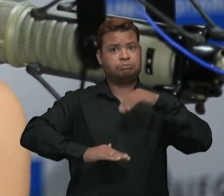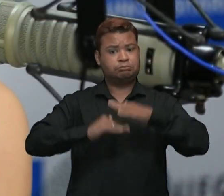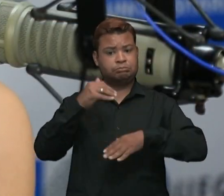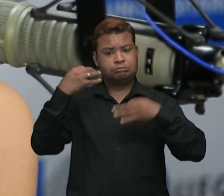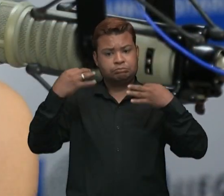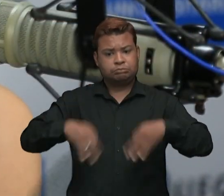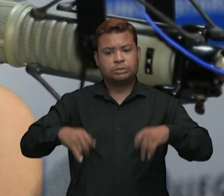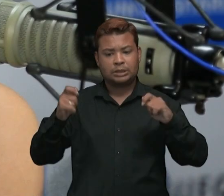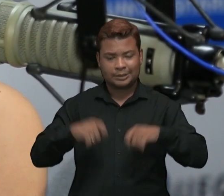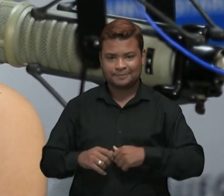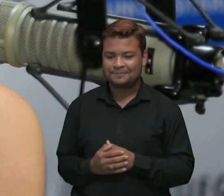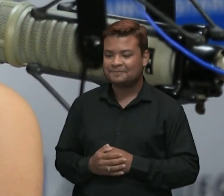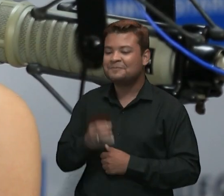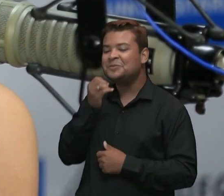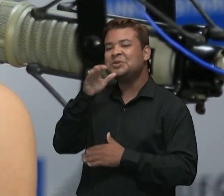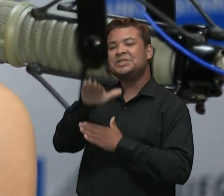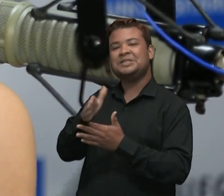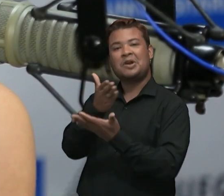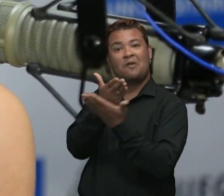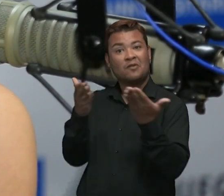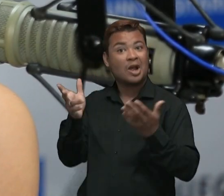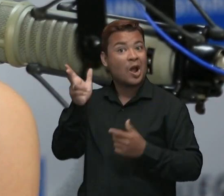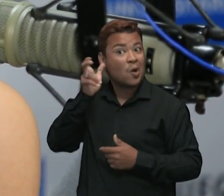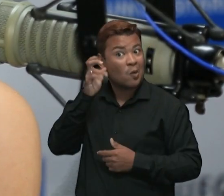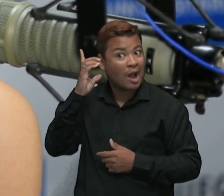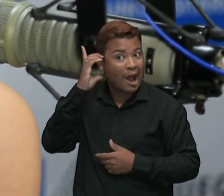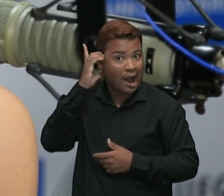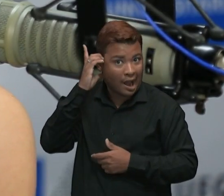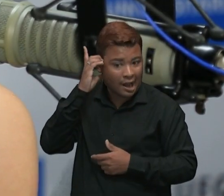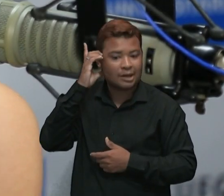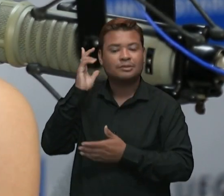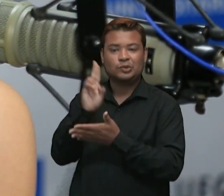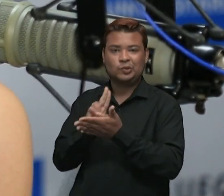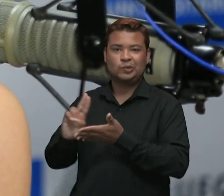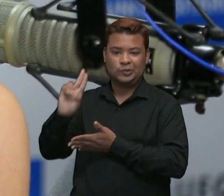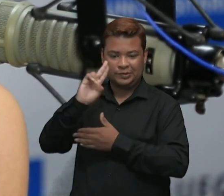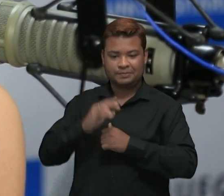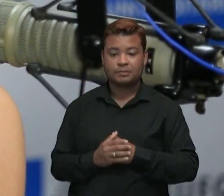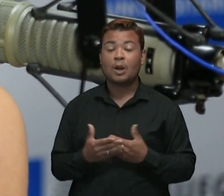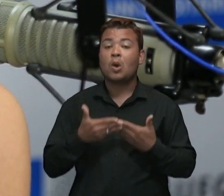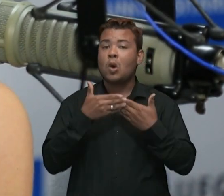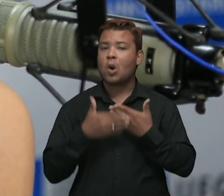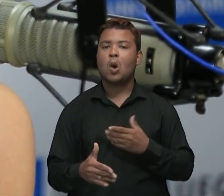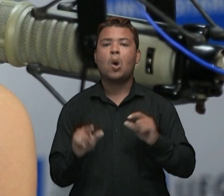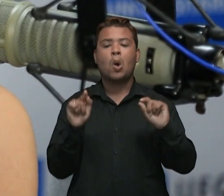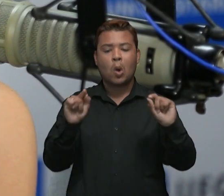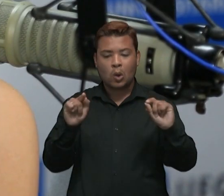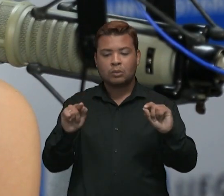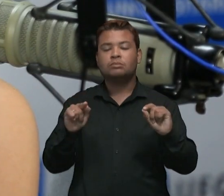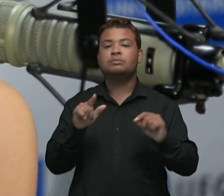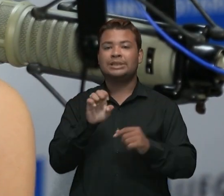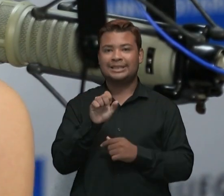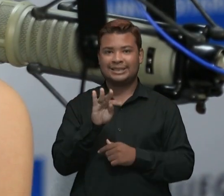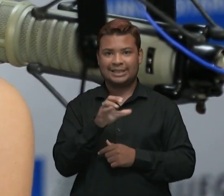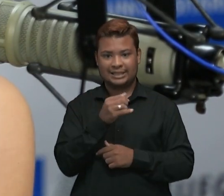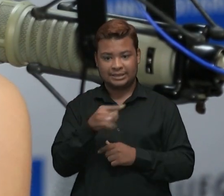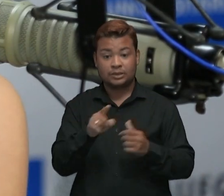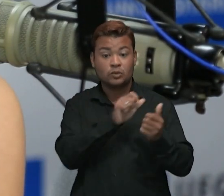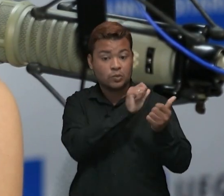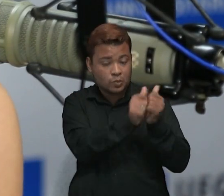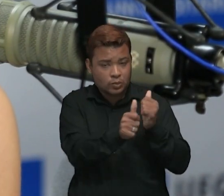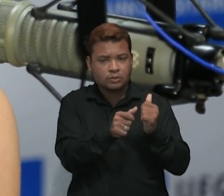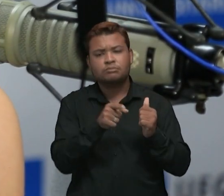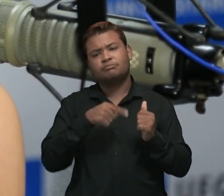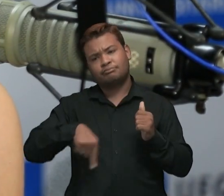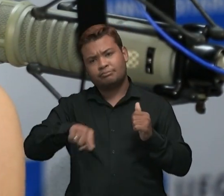Uma boa tarde para você, ouvinte sintonizado na Universitária. Está começando agora o Estação Esportiva, o